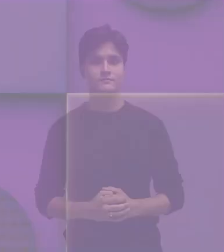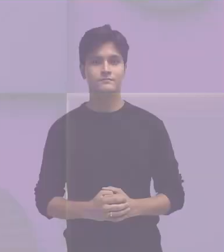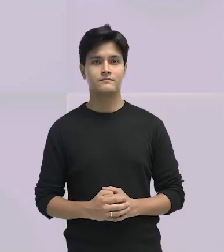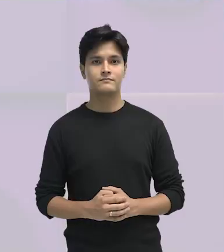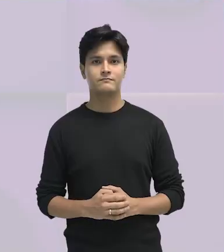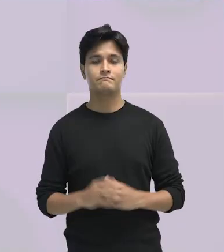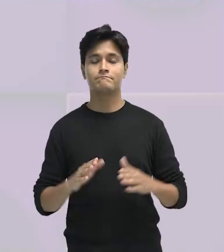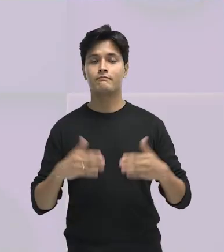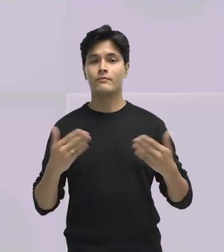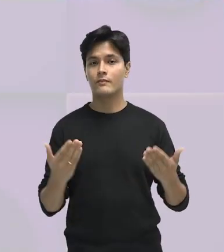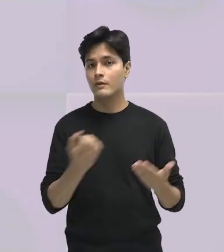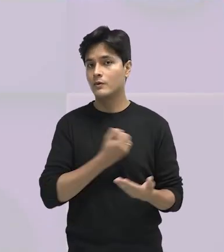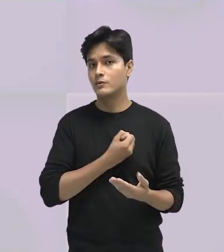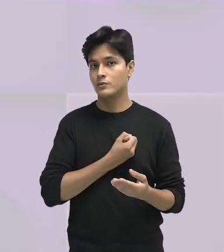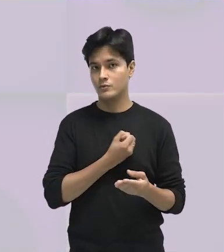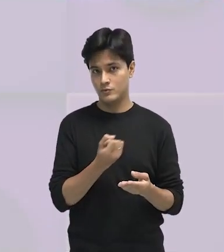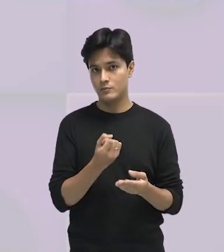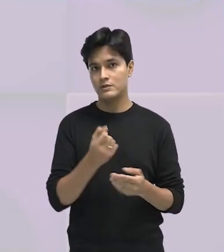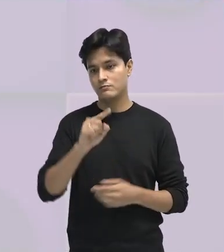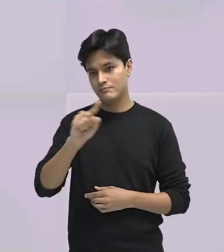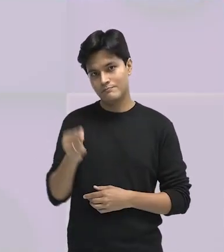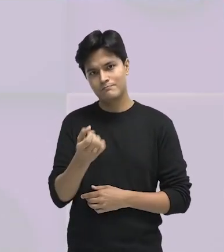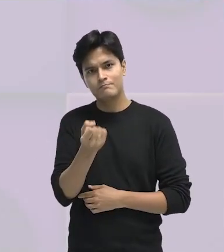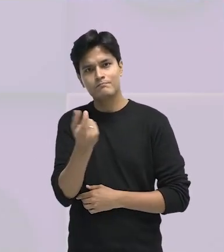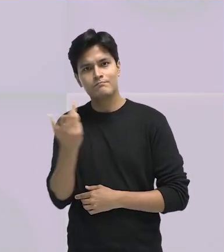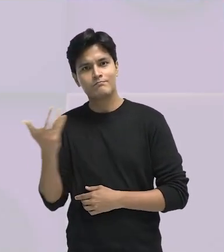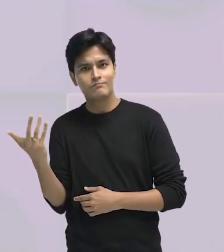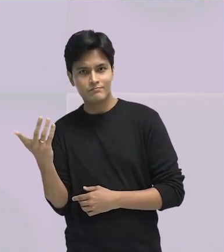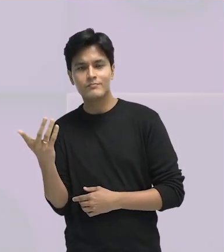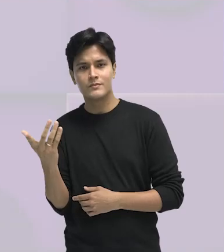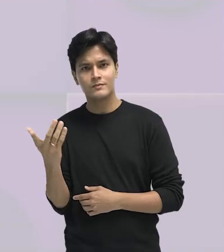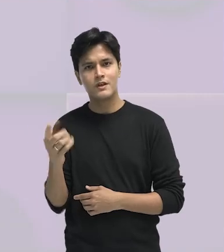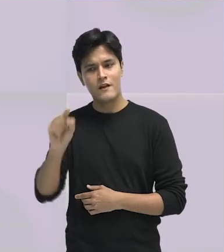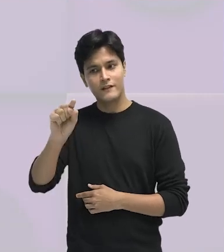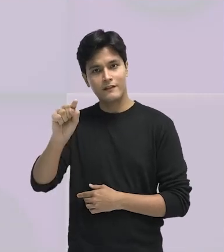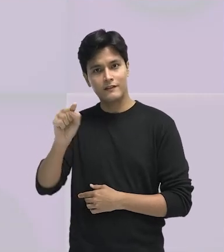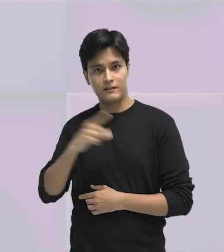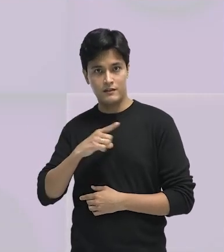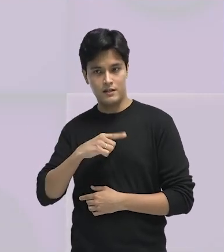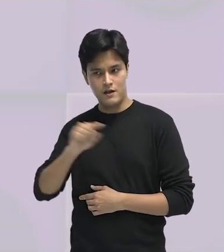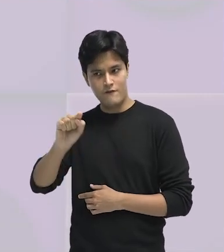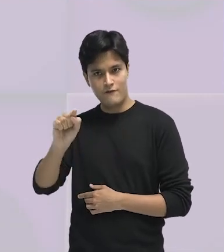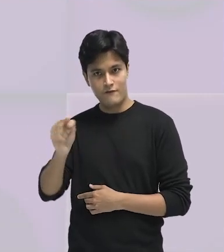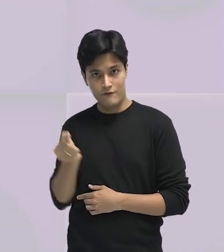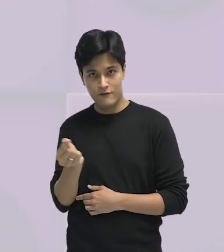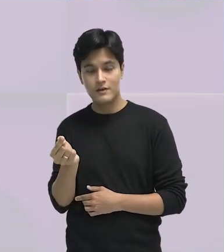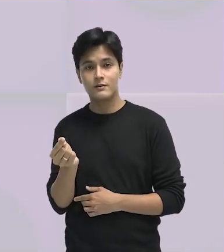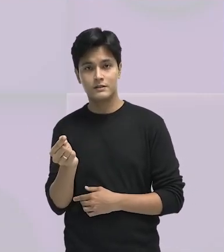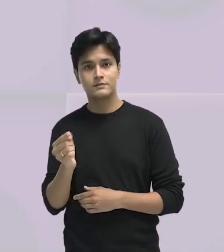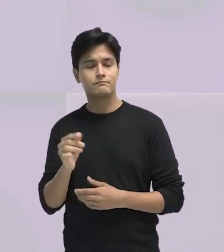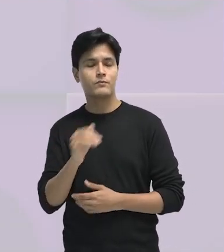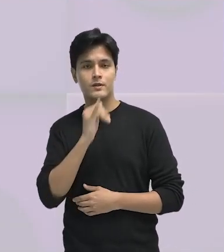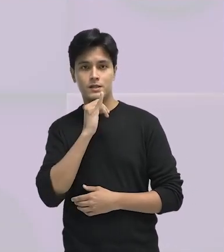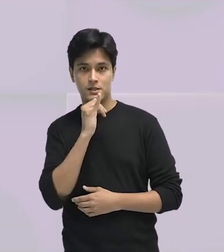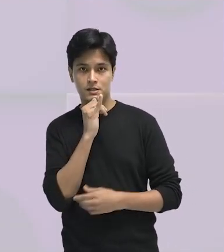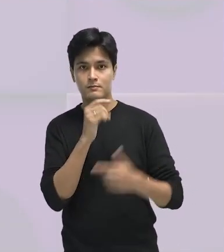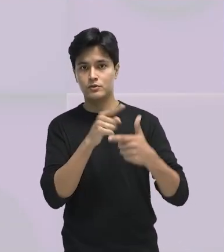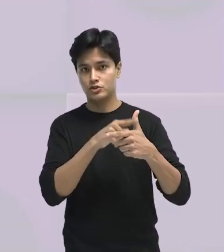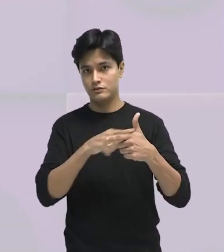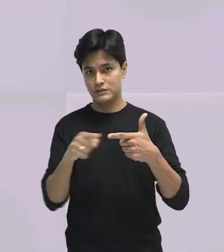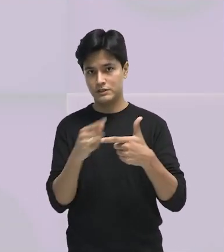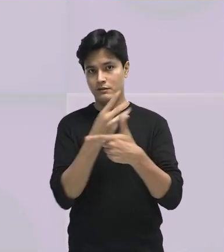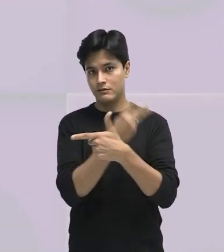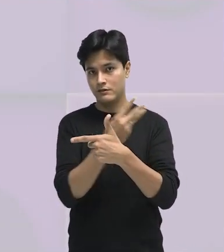Muito bem, números decimais são os famosos números quebrados que a gente chama, né? Então, quando você divide ali, por exemplo, 3